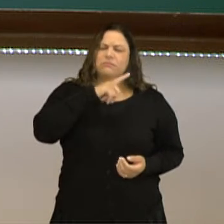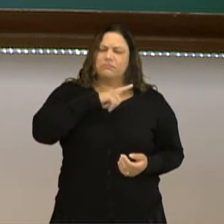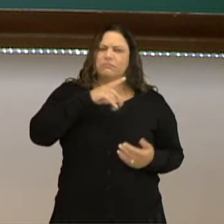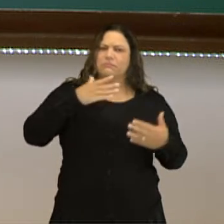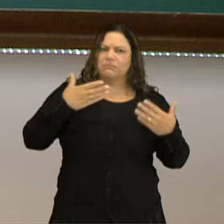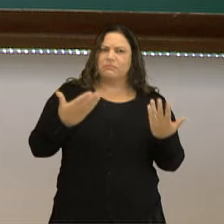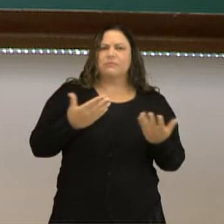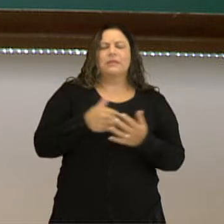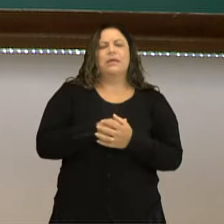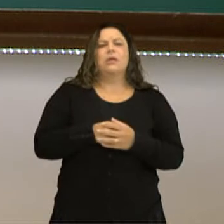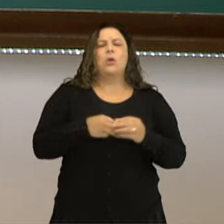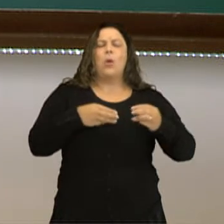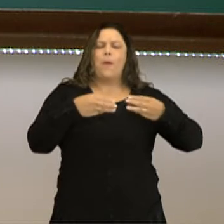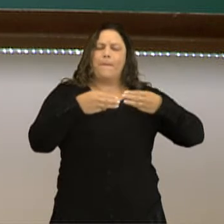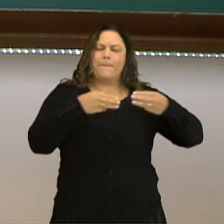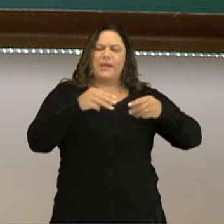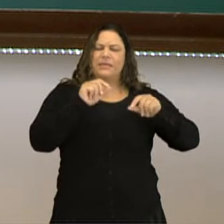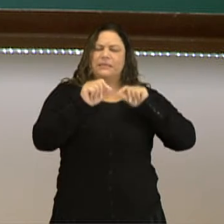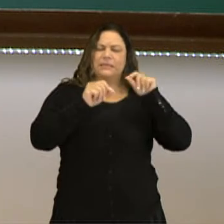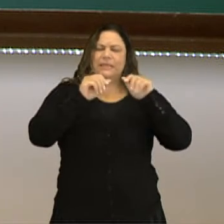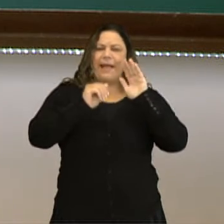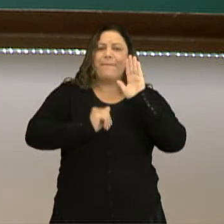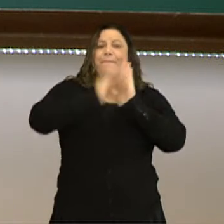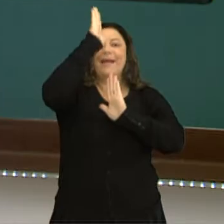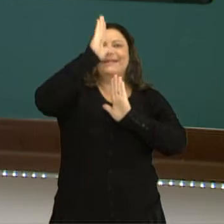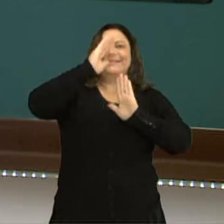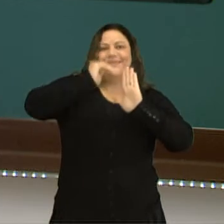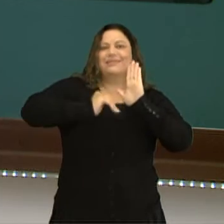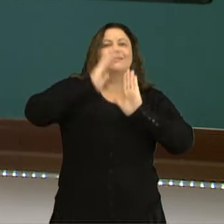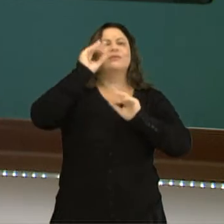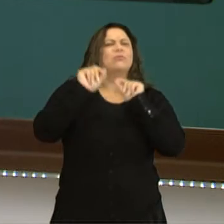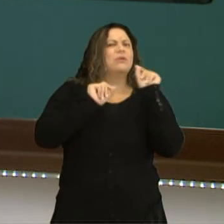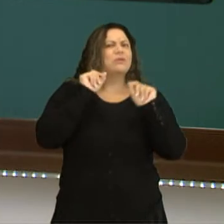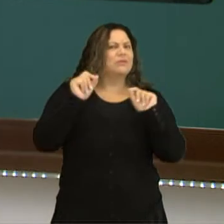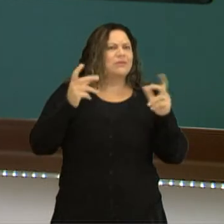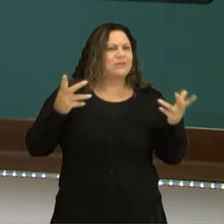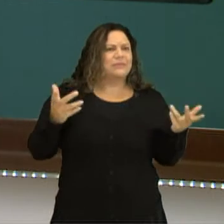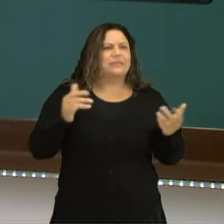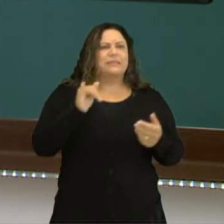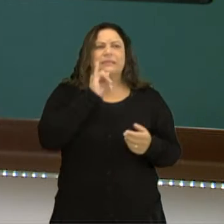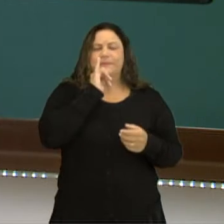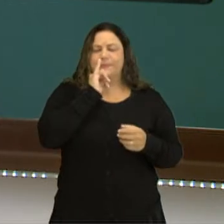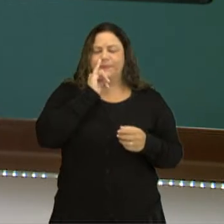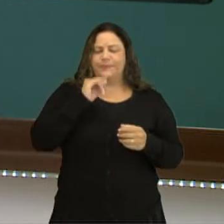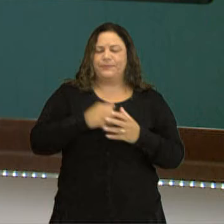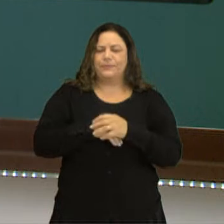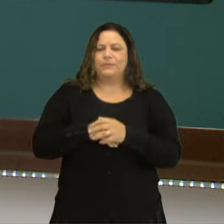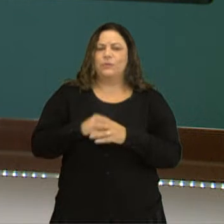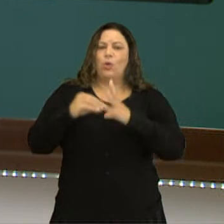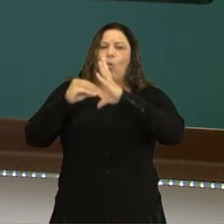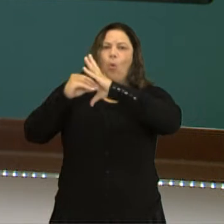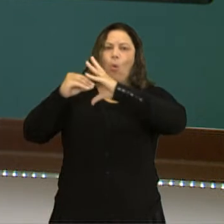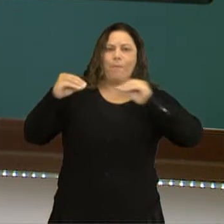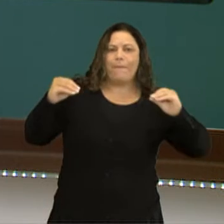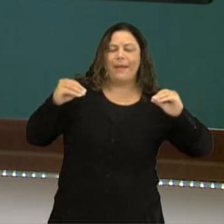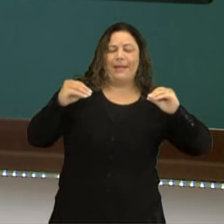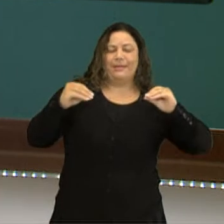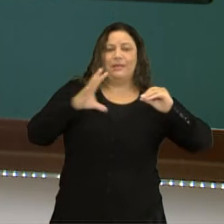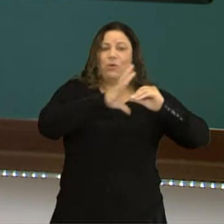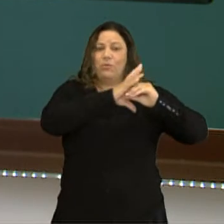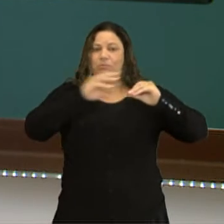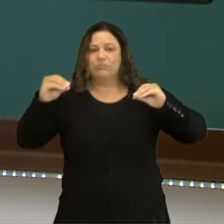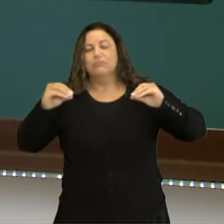do equilíbrio térmico. Qual é a máxima? Pensa assim comigo. Um corpo cede calor, o outro recebe